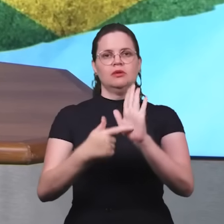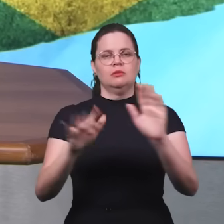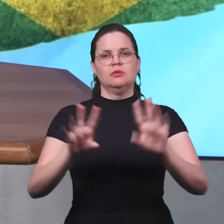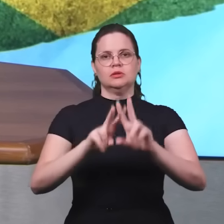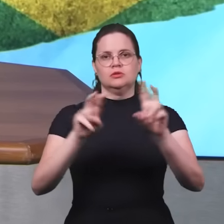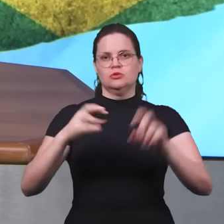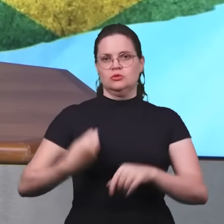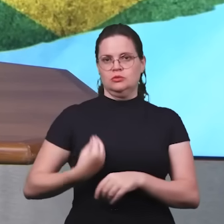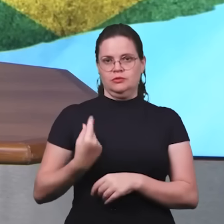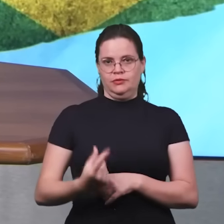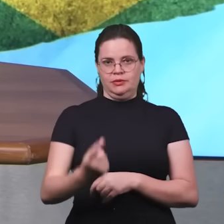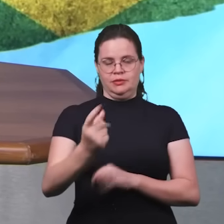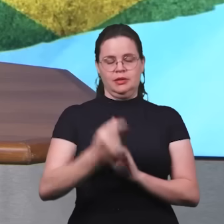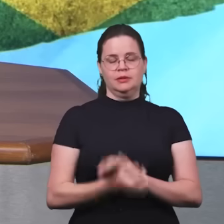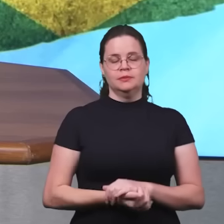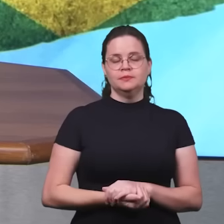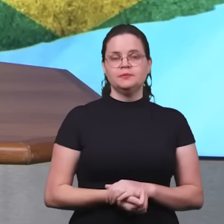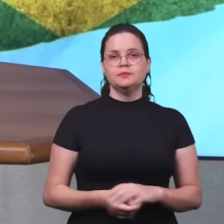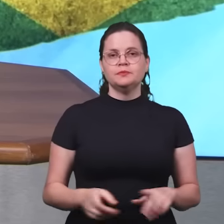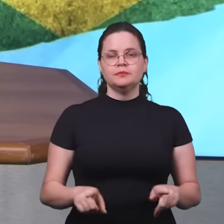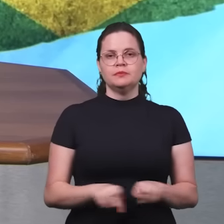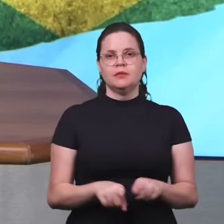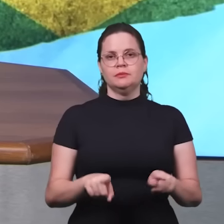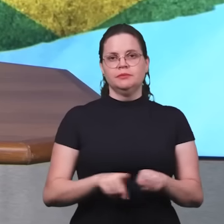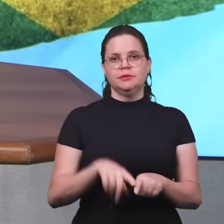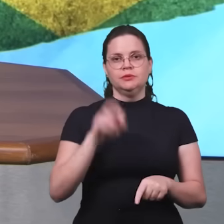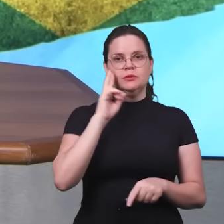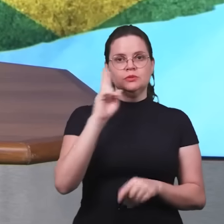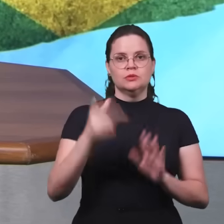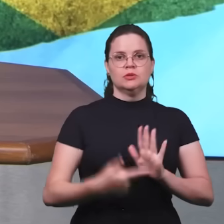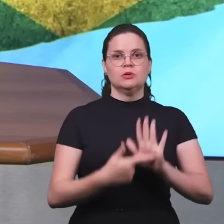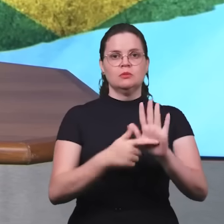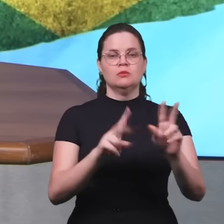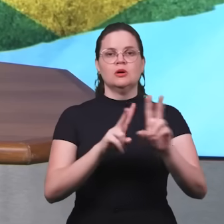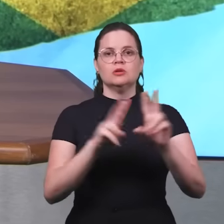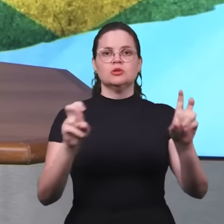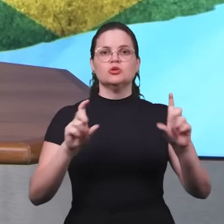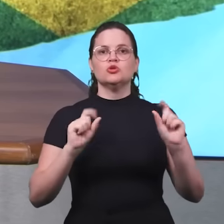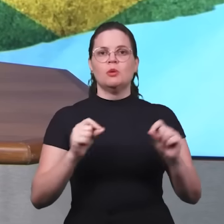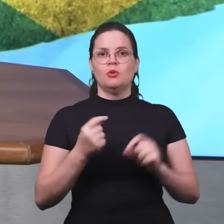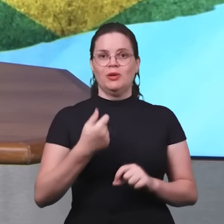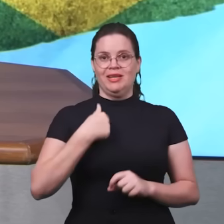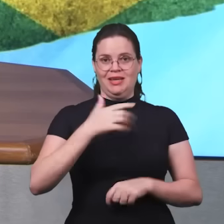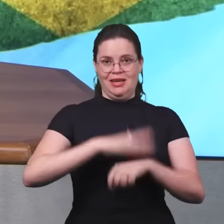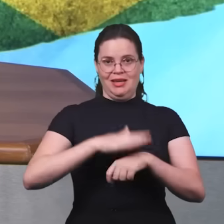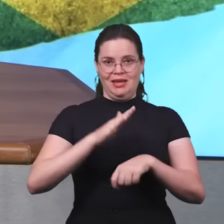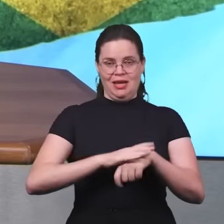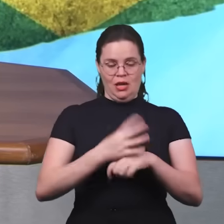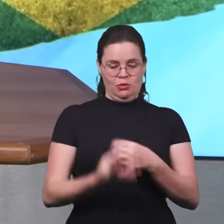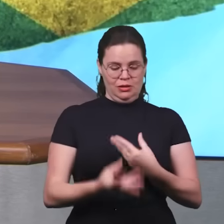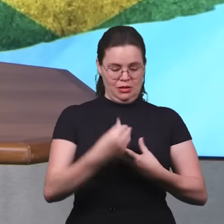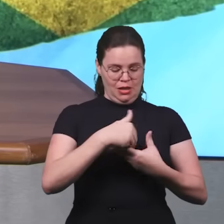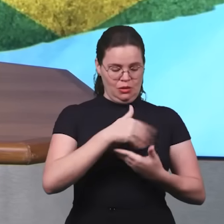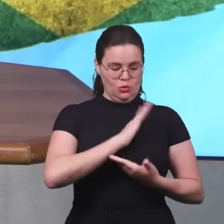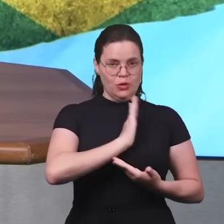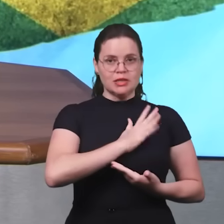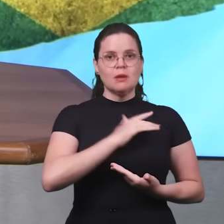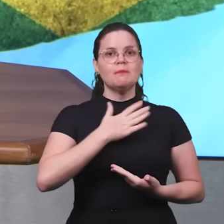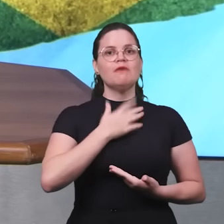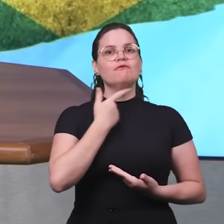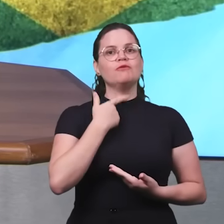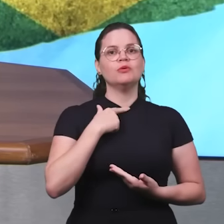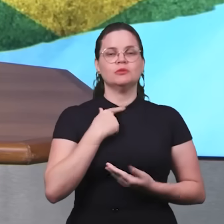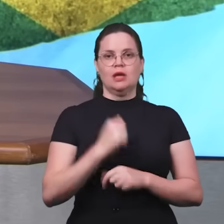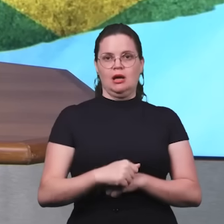eterna. E o Senhor diz também daquilo que o homem planta no seu coração. O que